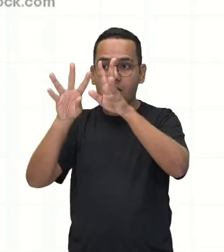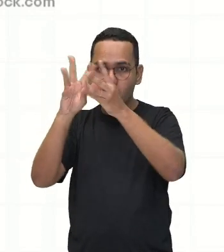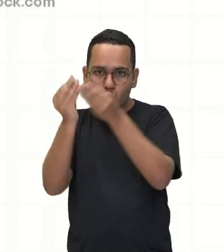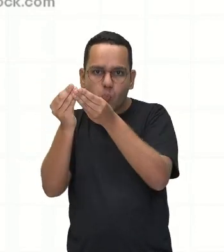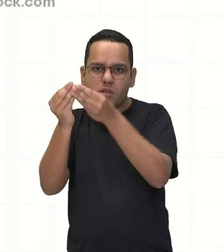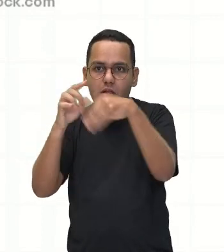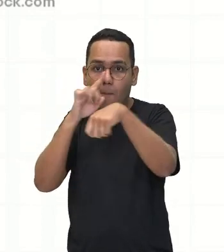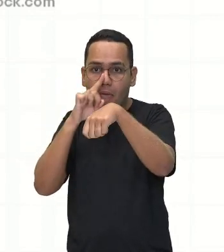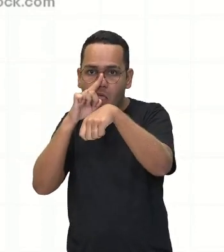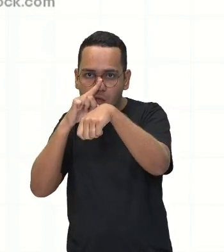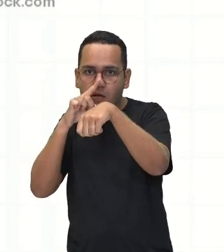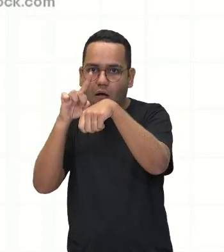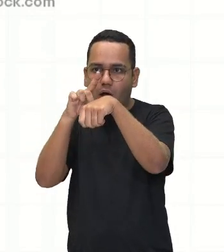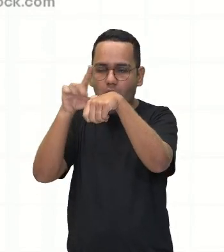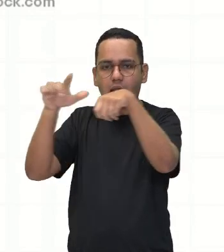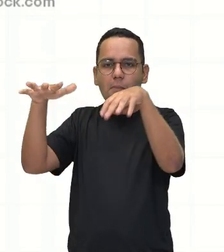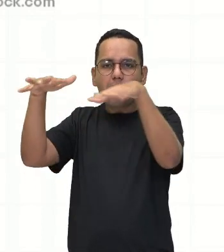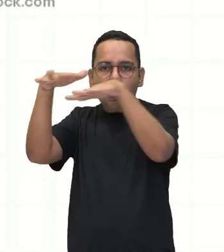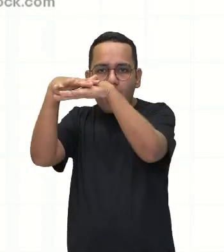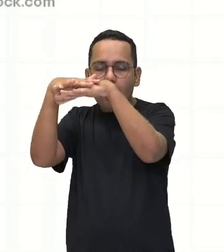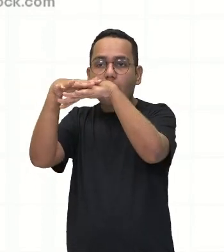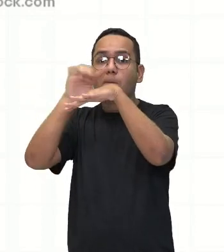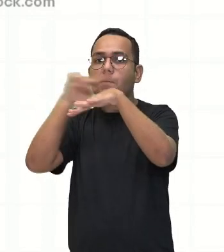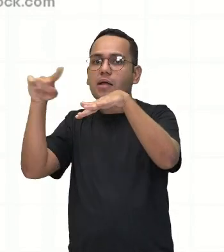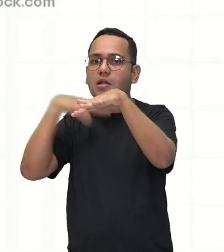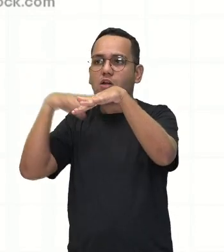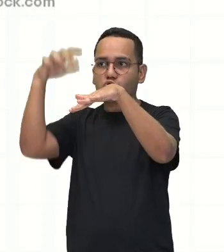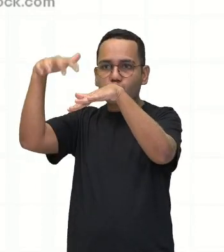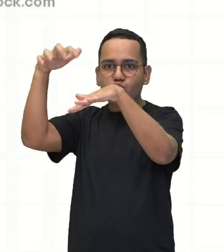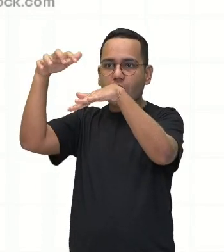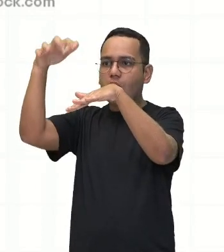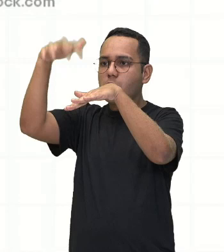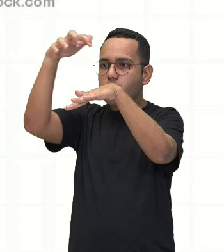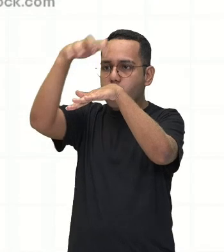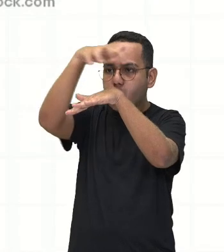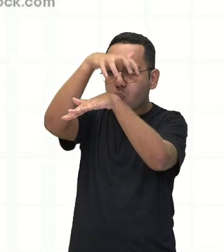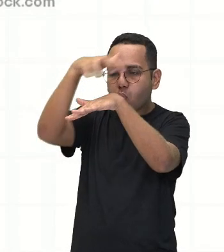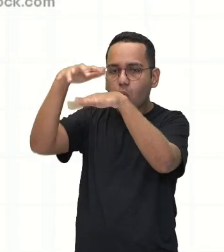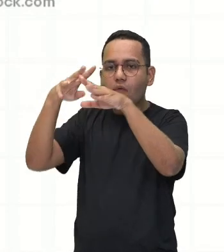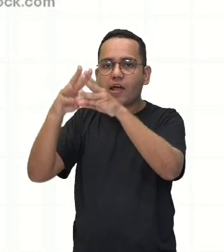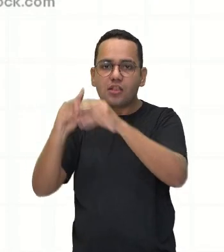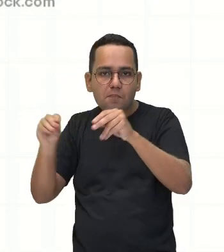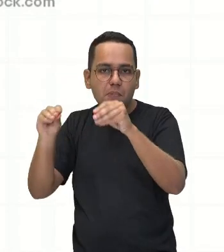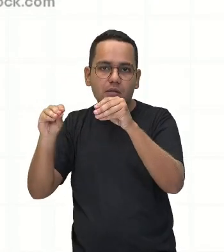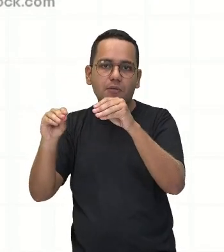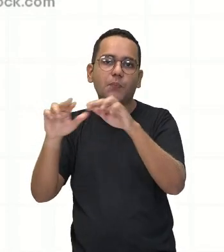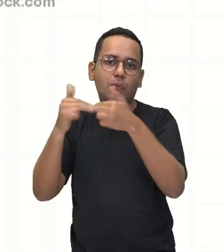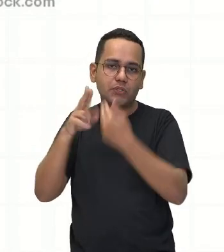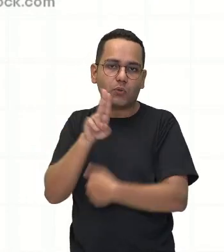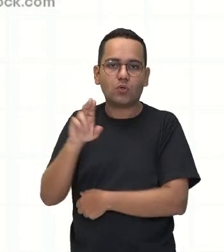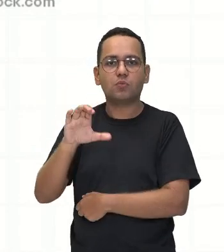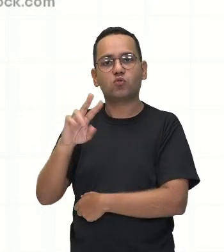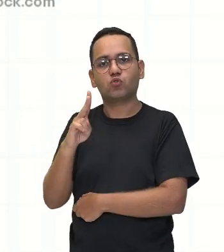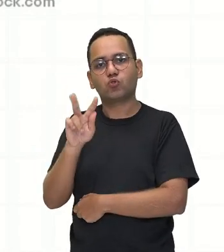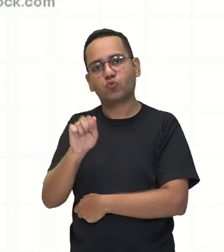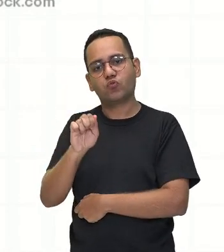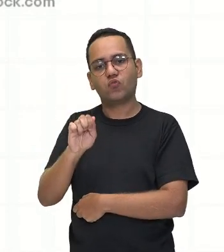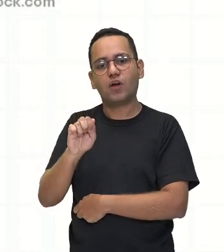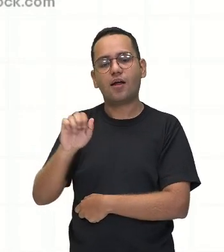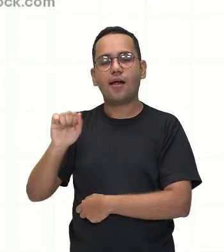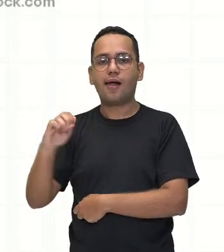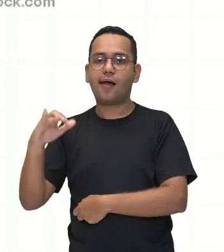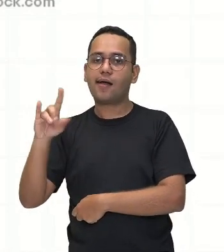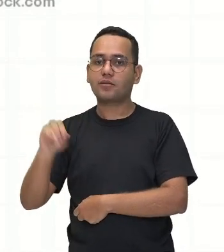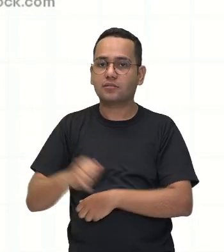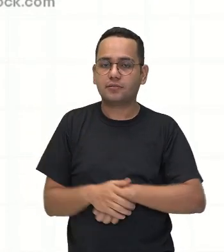estavam em suspensão e aí ela recebeu esse nome, ó, chuva ácida. Olha só que interessante, não é